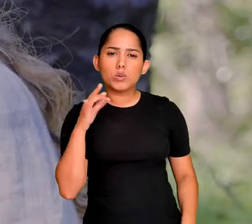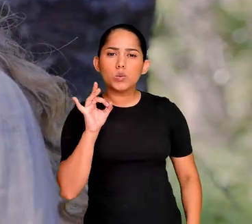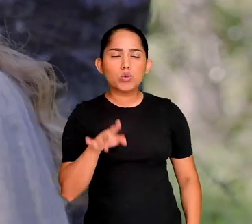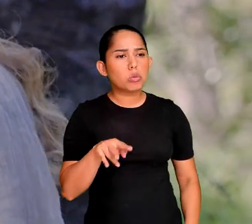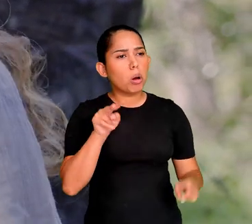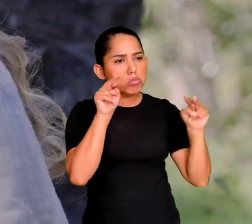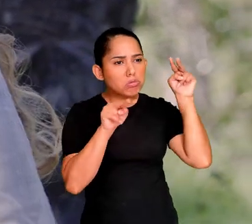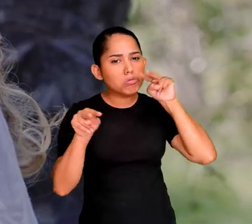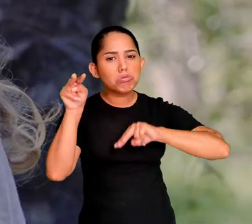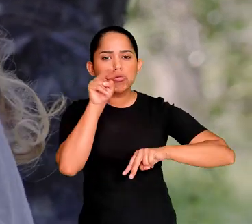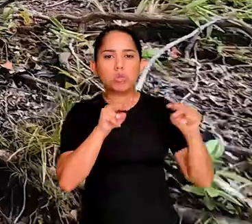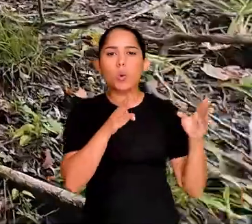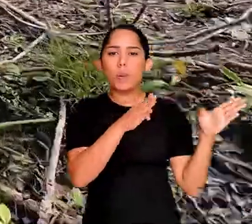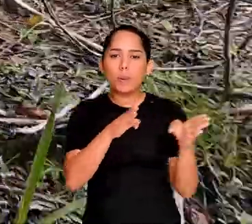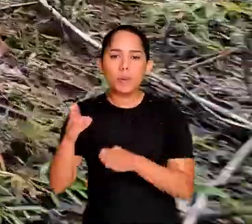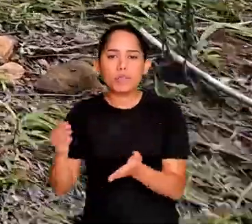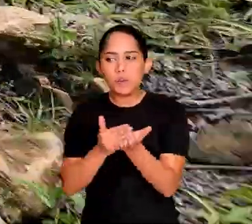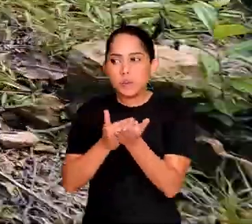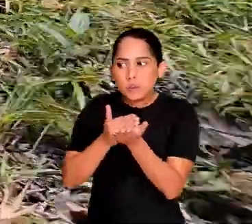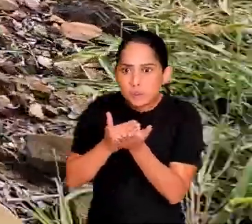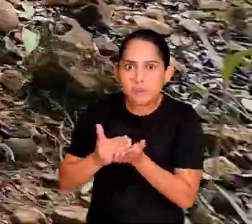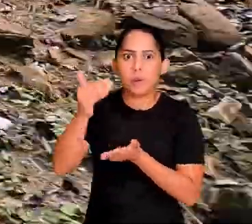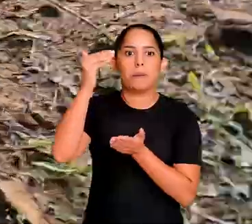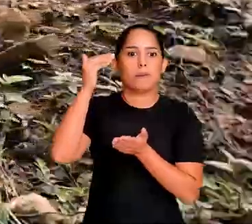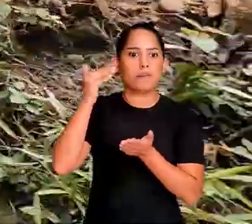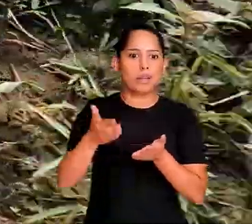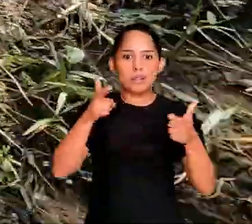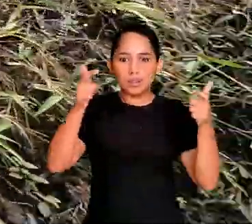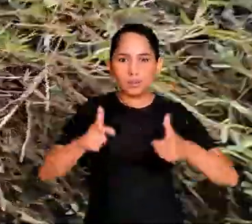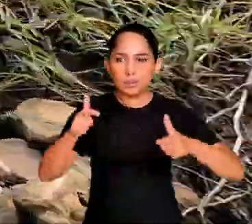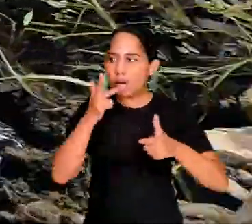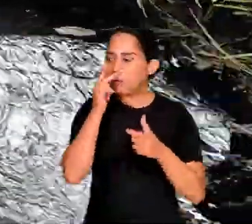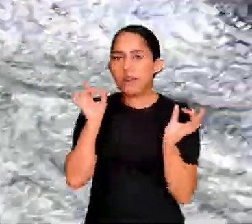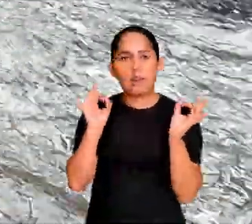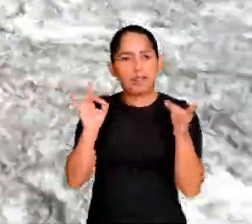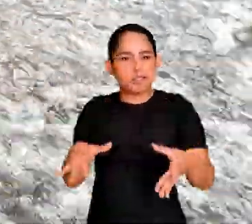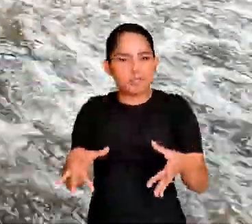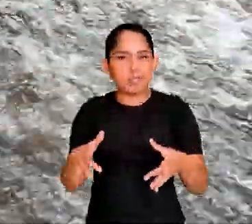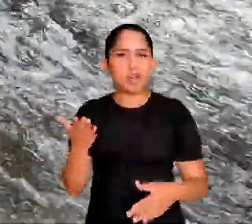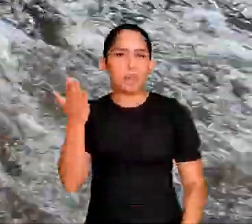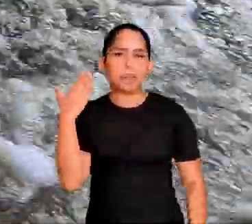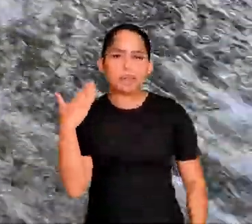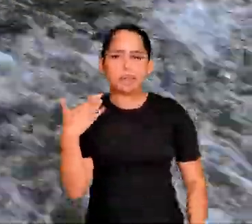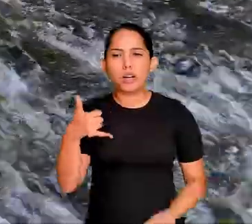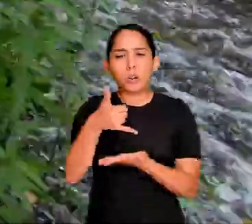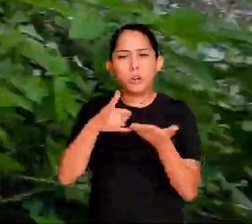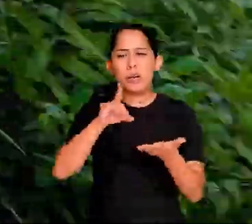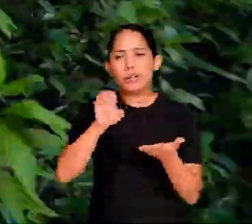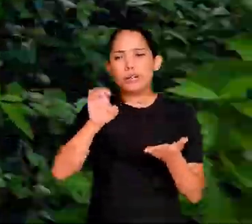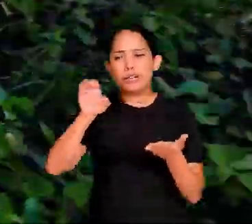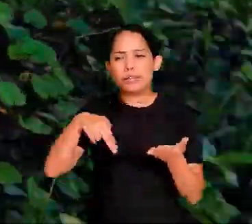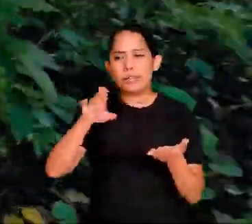ficamos muito tempo só observando. Esse processo de começar do zero, chegar num espaço que era uma agricultura que estava abandonada, que era